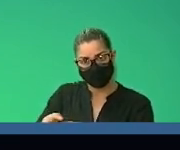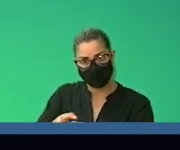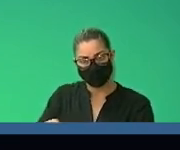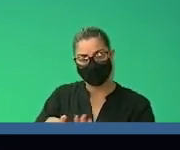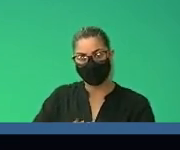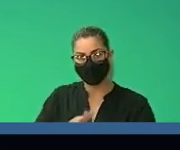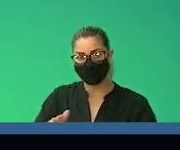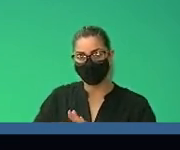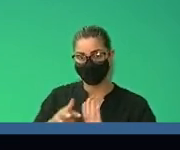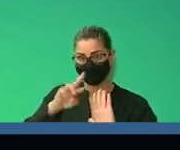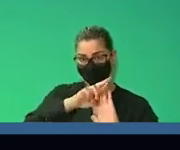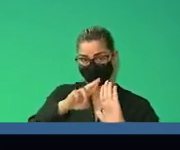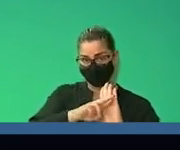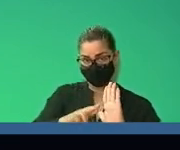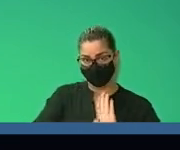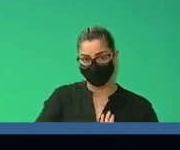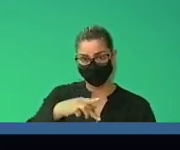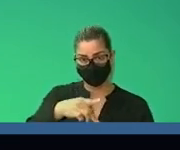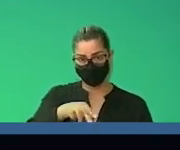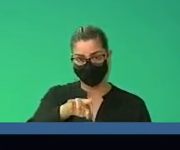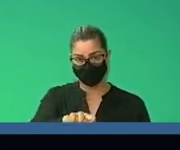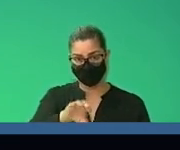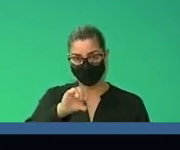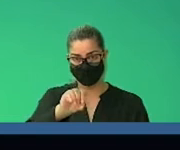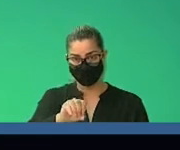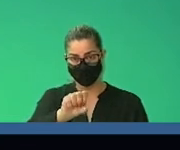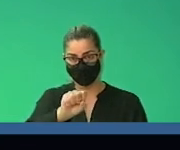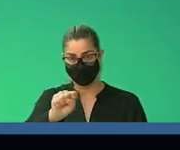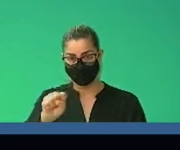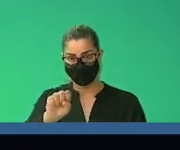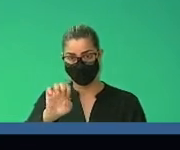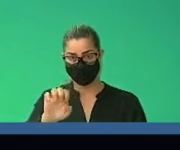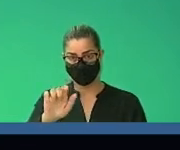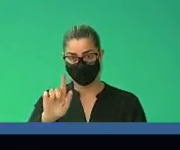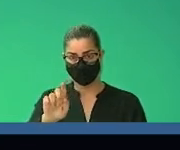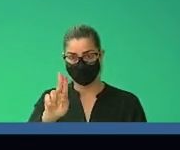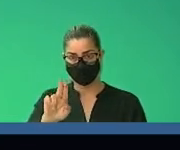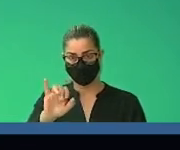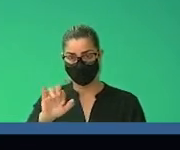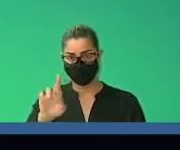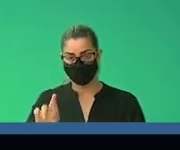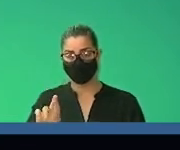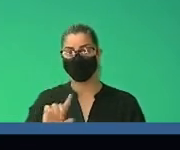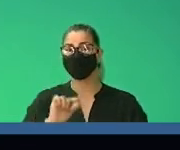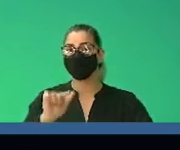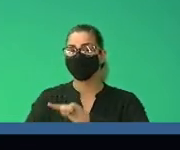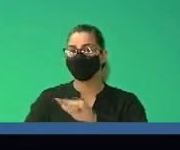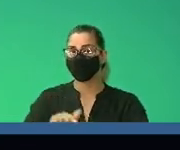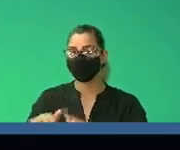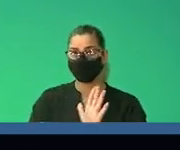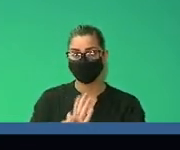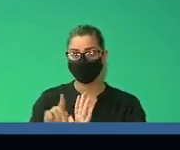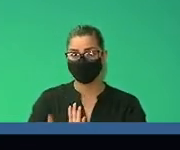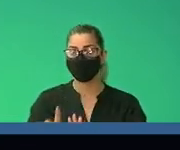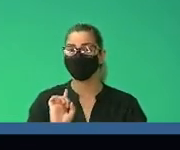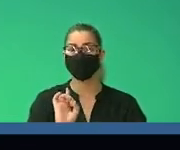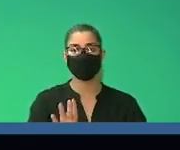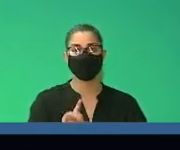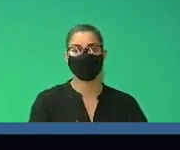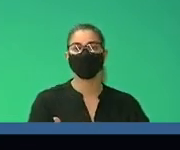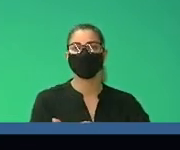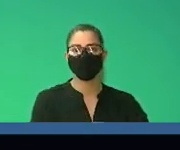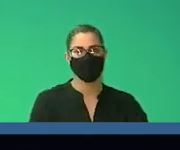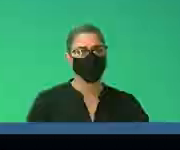do programa Prosseguir e dos nossos especialistas é que tenham funcionamento apenas das